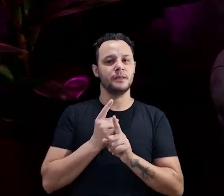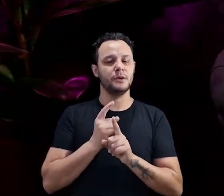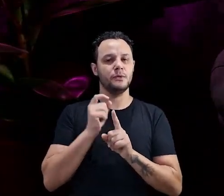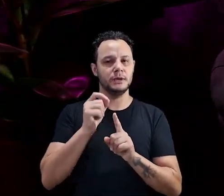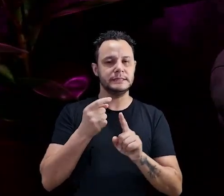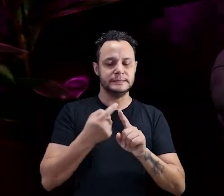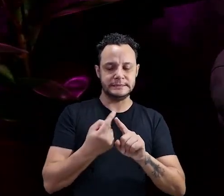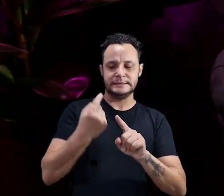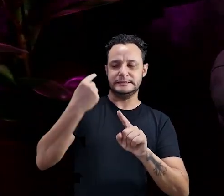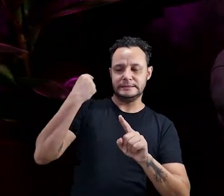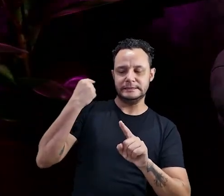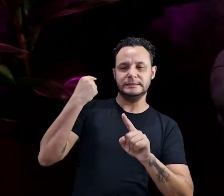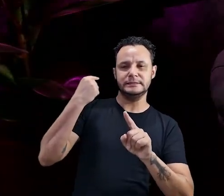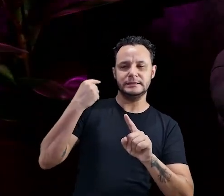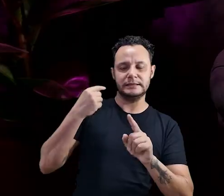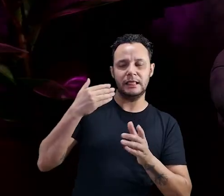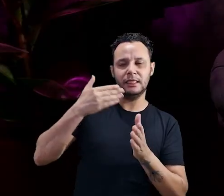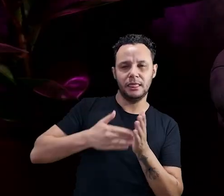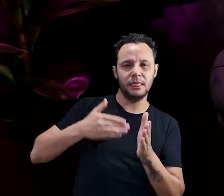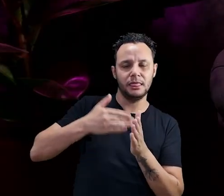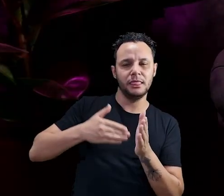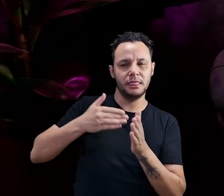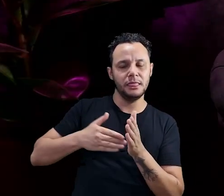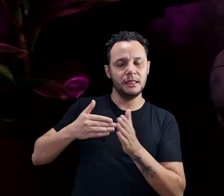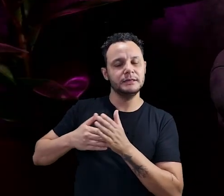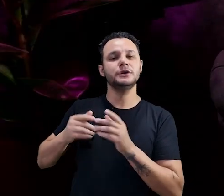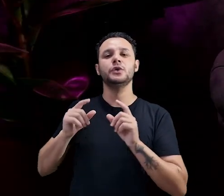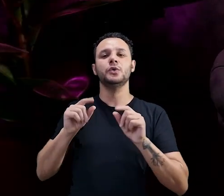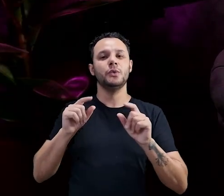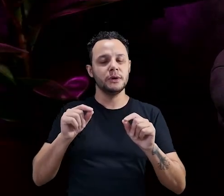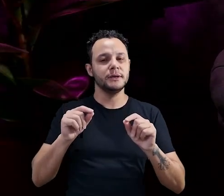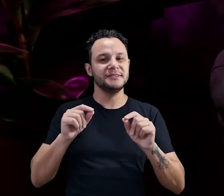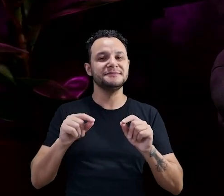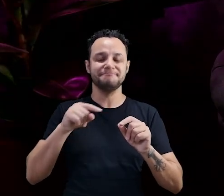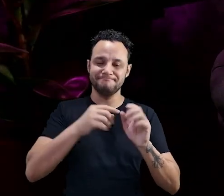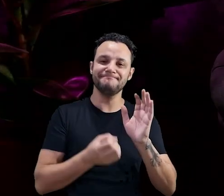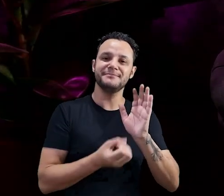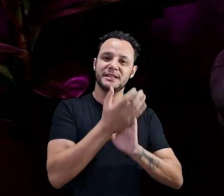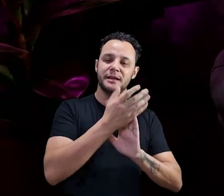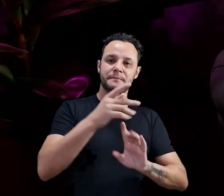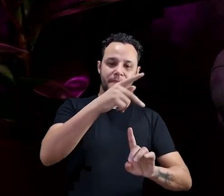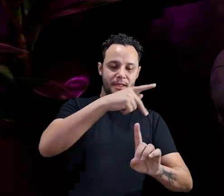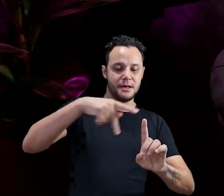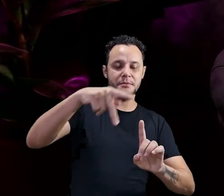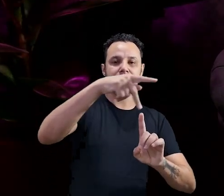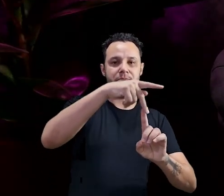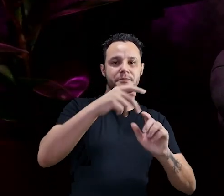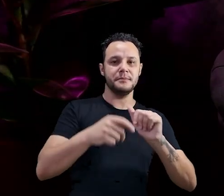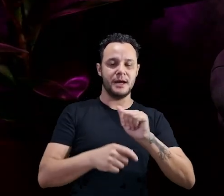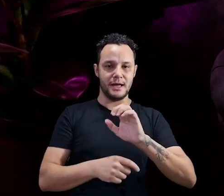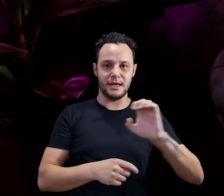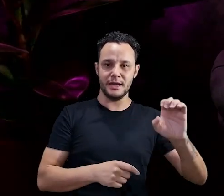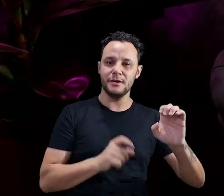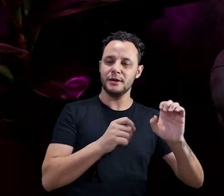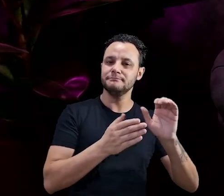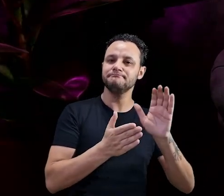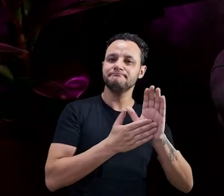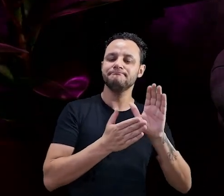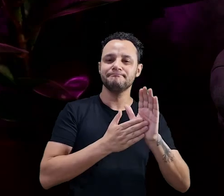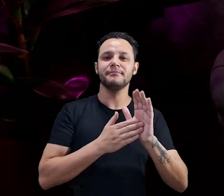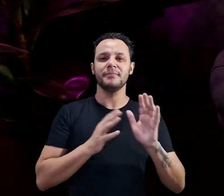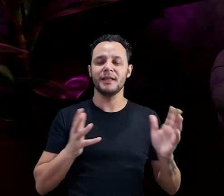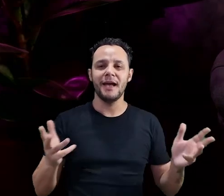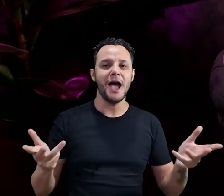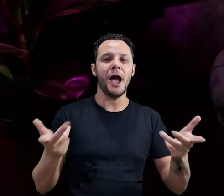encontrado em função desse estudo de caso que ele já fez, e aí ele vai propor no PAE quais são